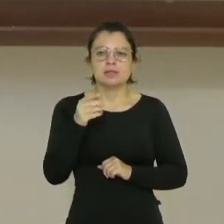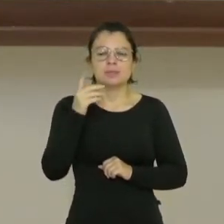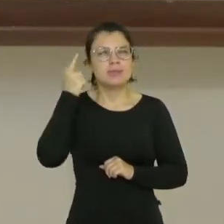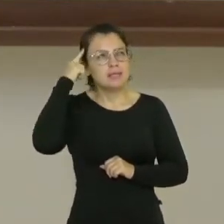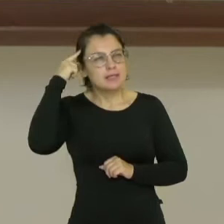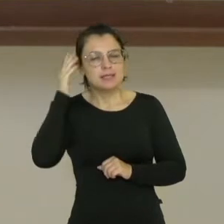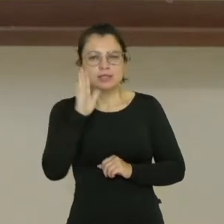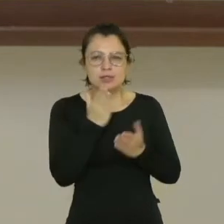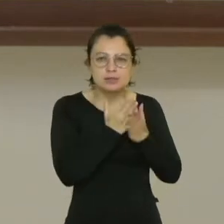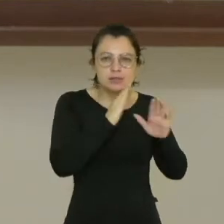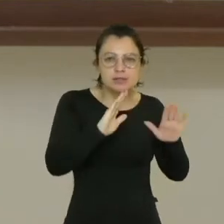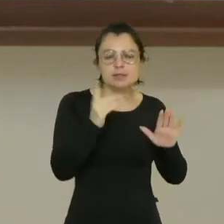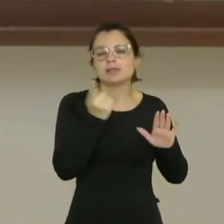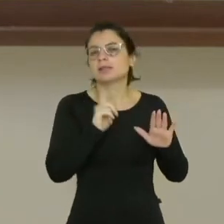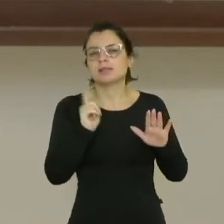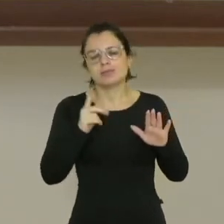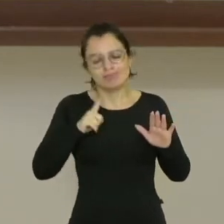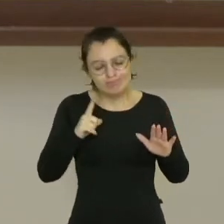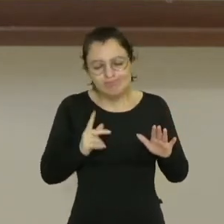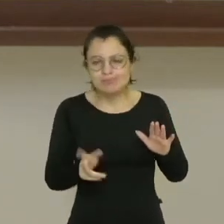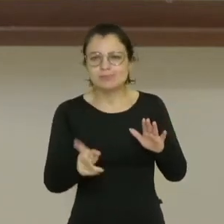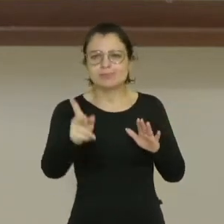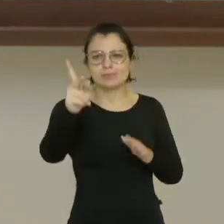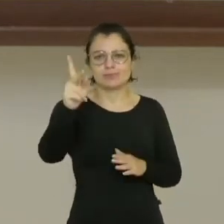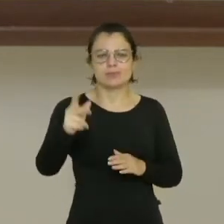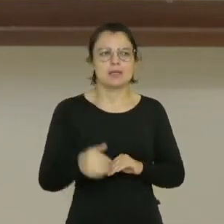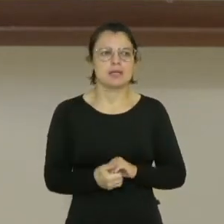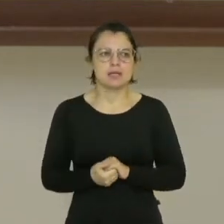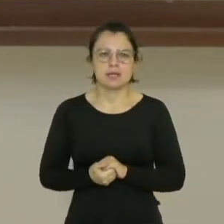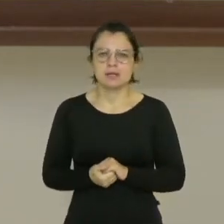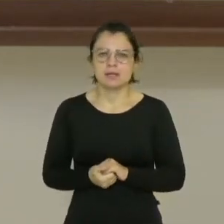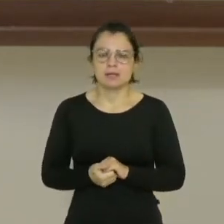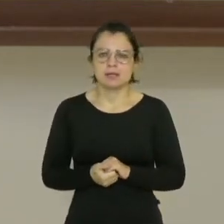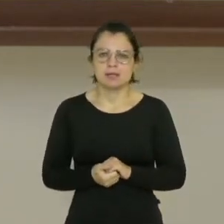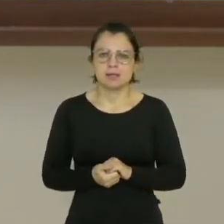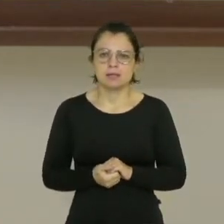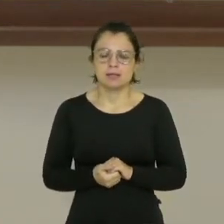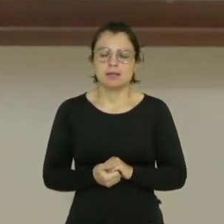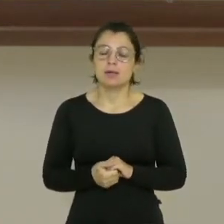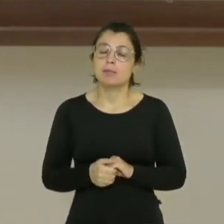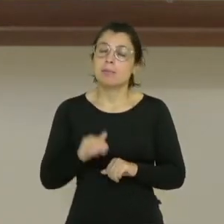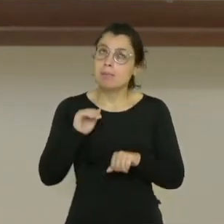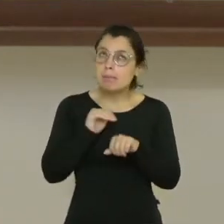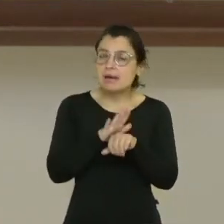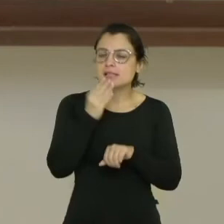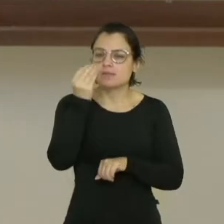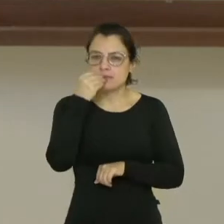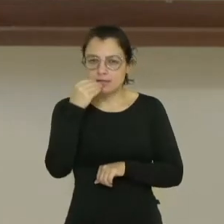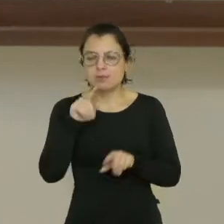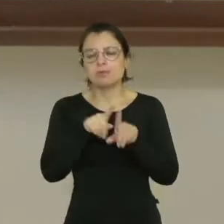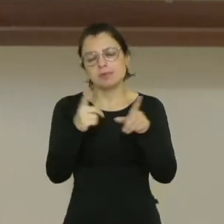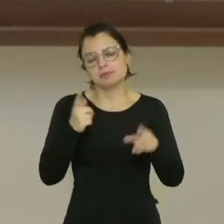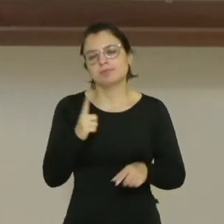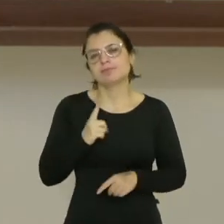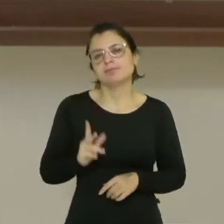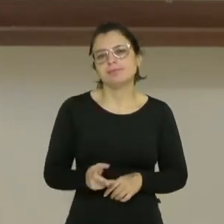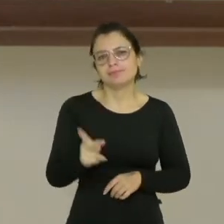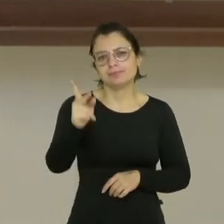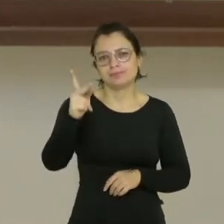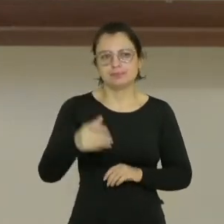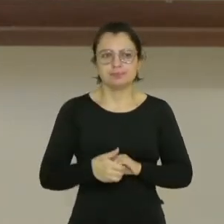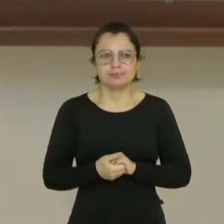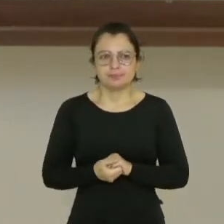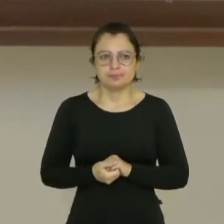sido resolvidos, veja, eles ainda persistem, com menos intensidade, mas eles ainda persistem,